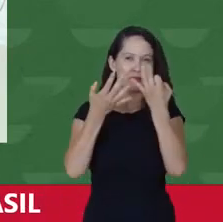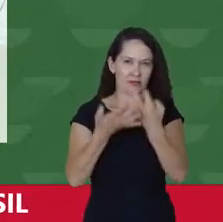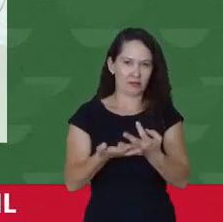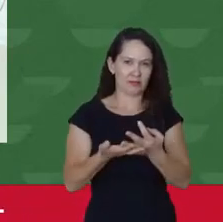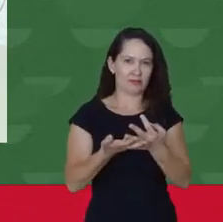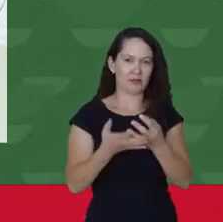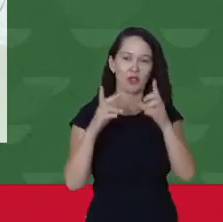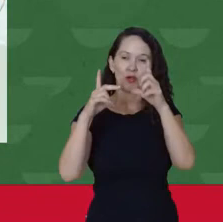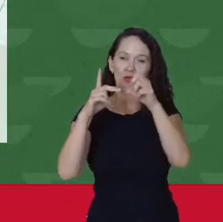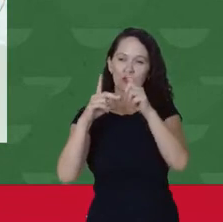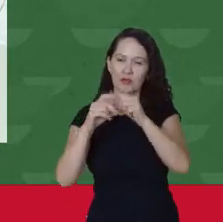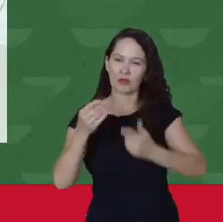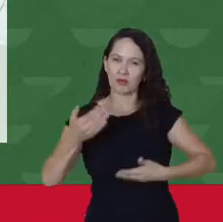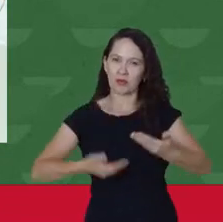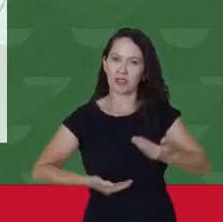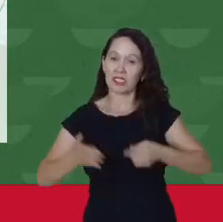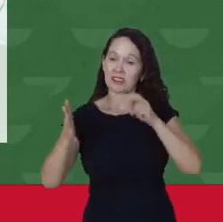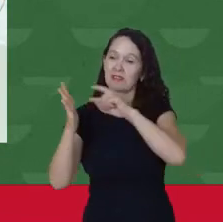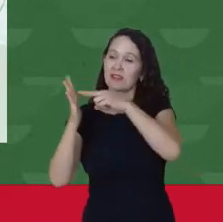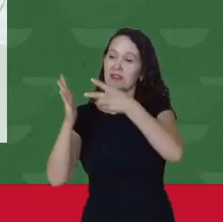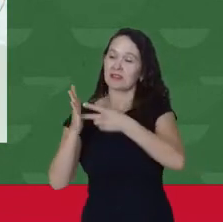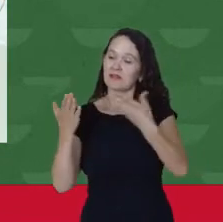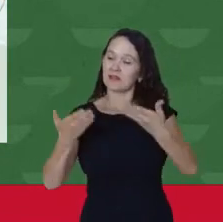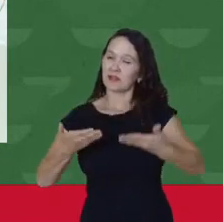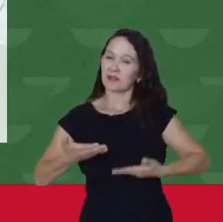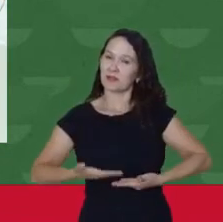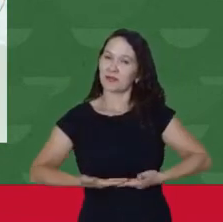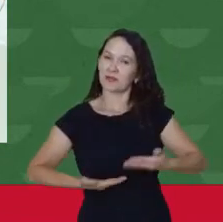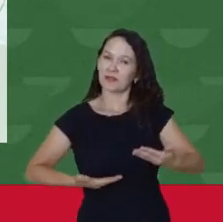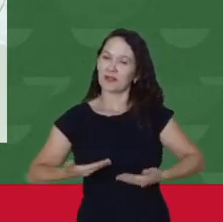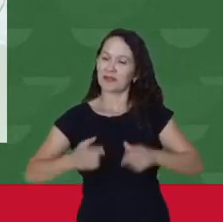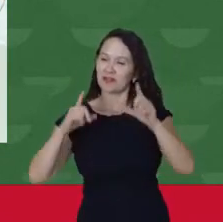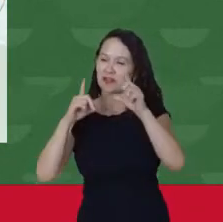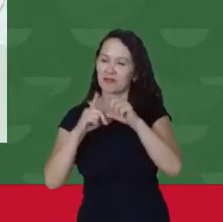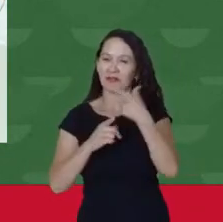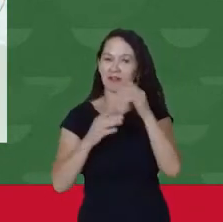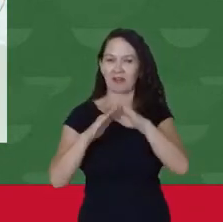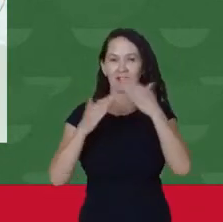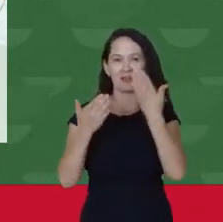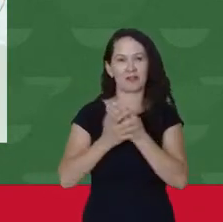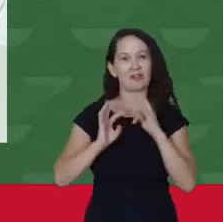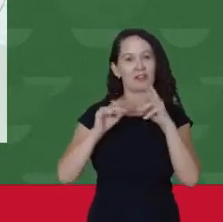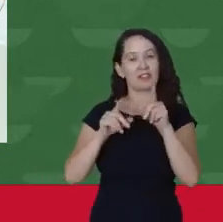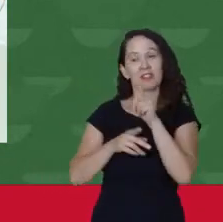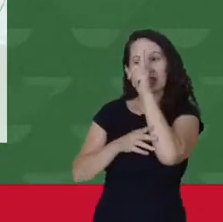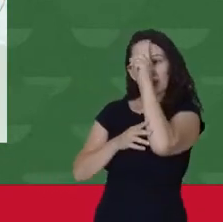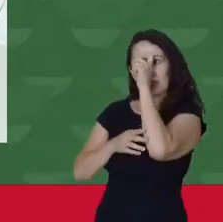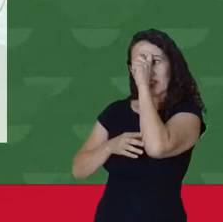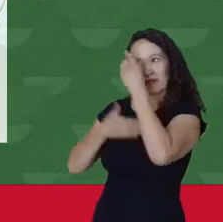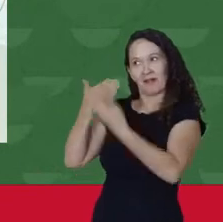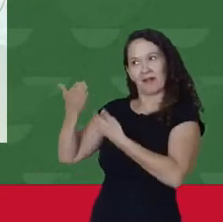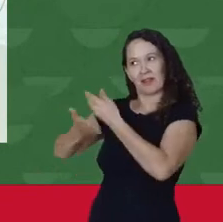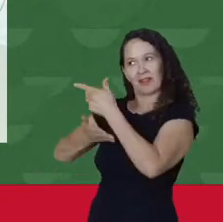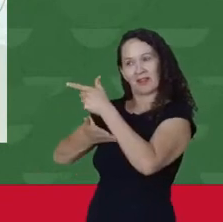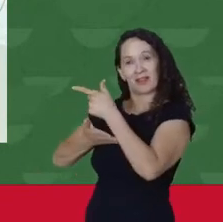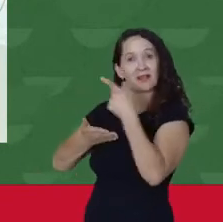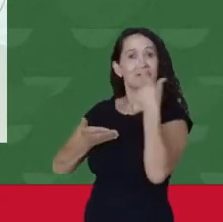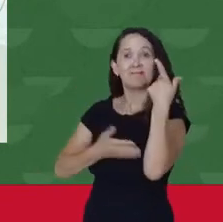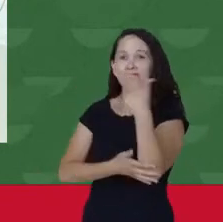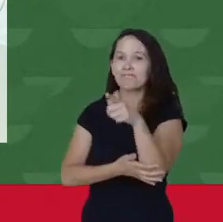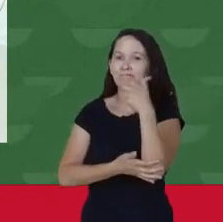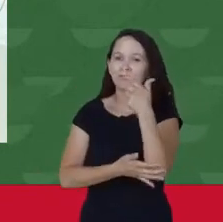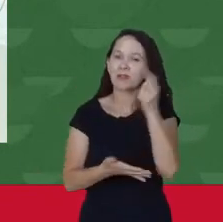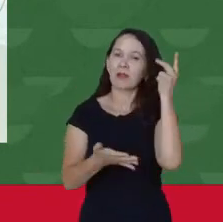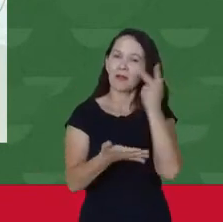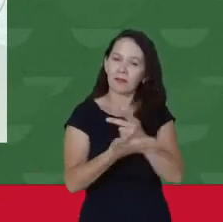é reduzir serviço, significa isso, é não ter escola para todo mundo, é chegar na porta do hospital e não ser atendido, porque não tem